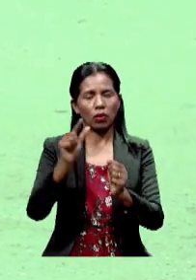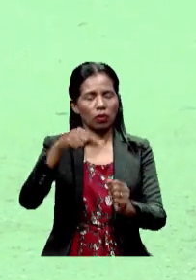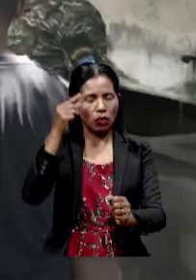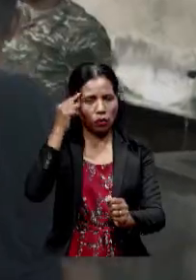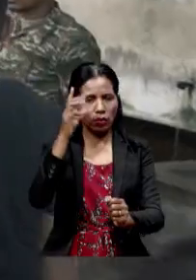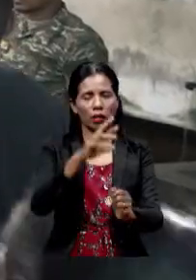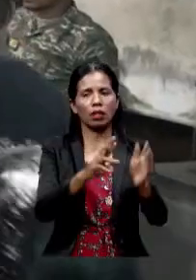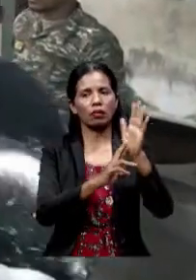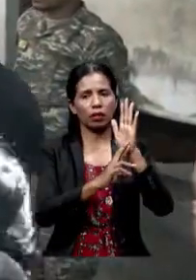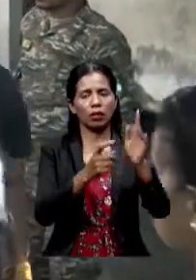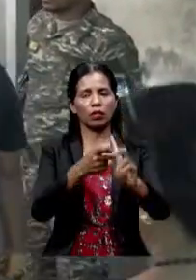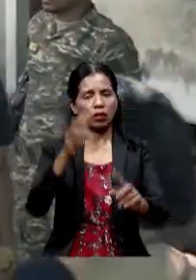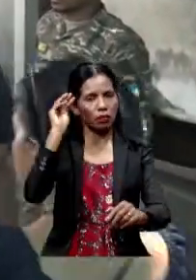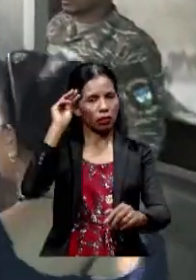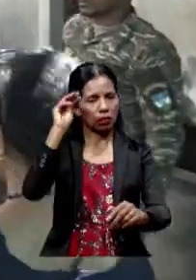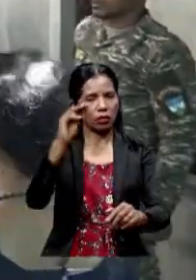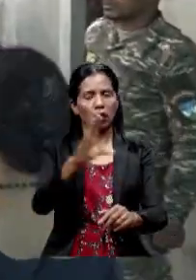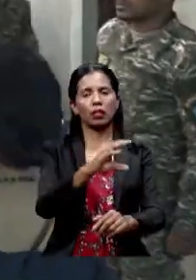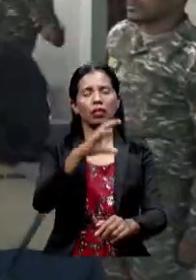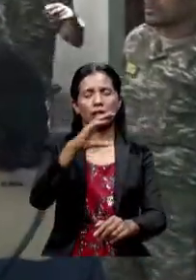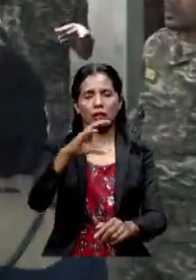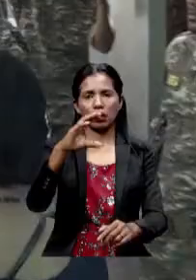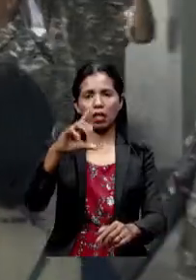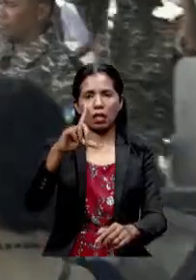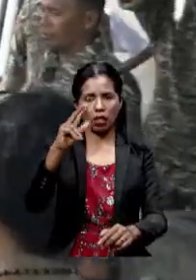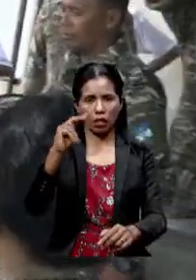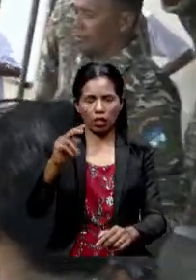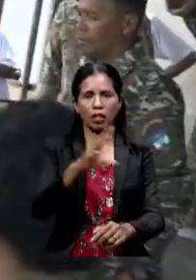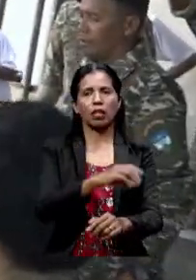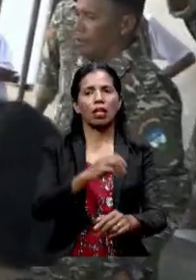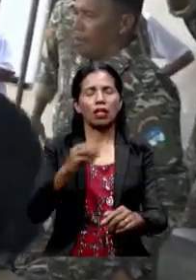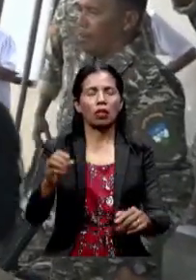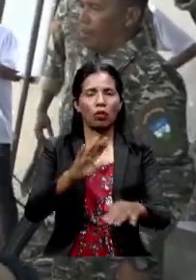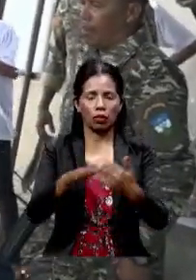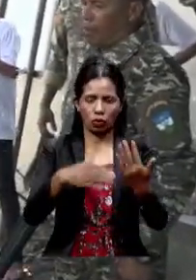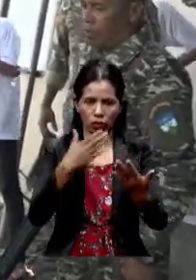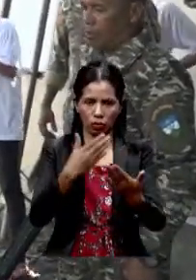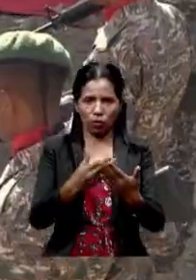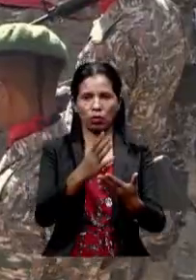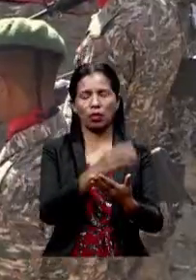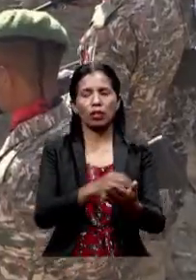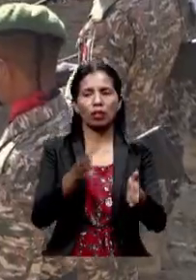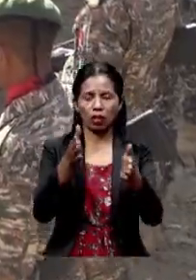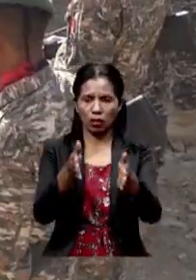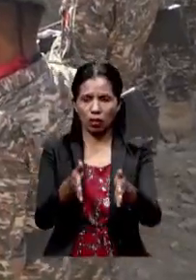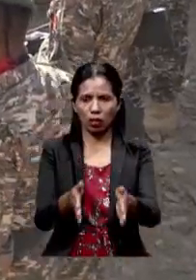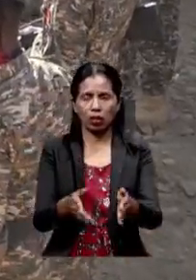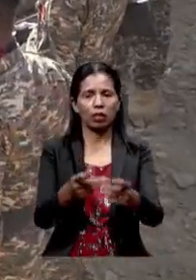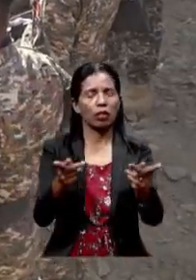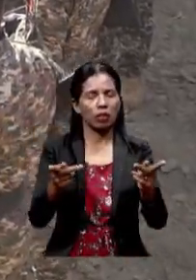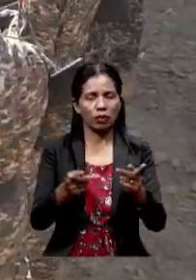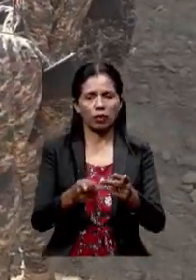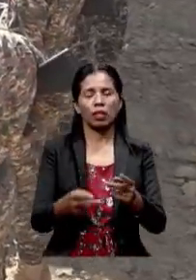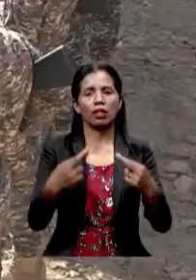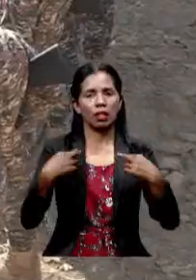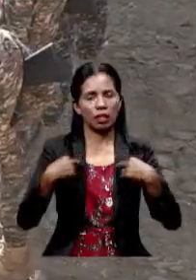ne representa husi ministerio asuntos combatentes libertação nacional ba entidade relevantes halot matebian iha fatin descansa